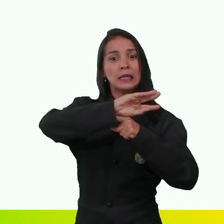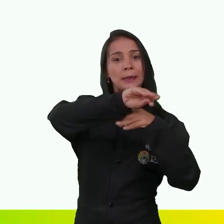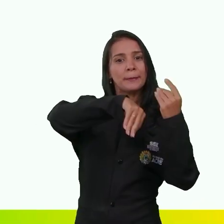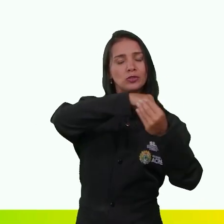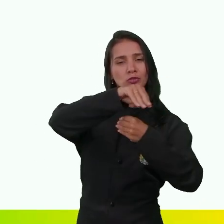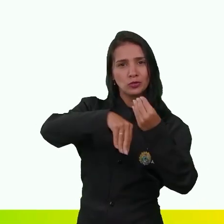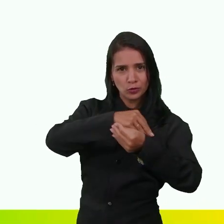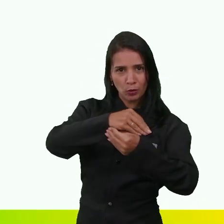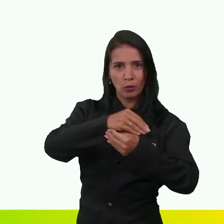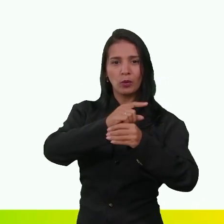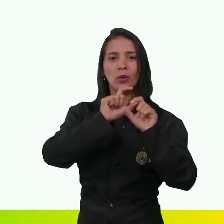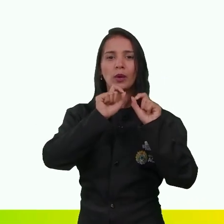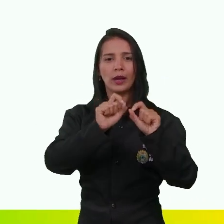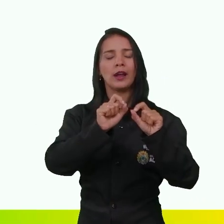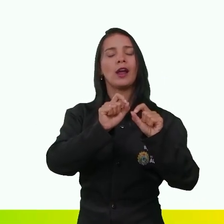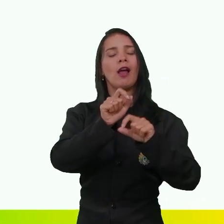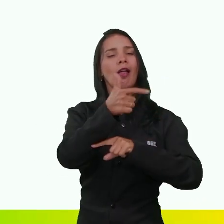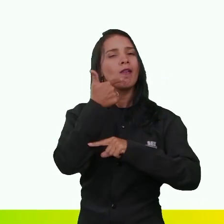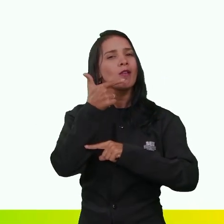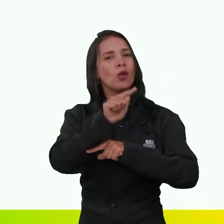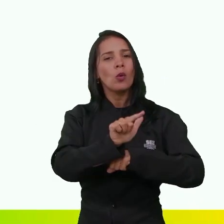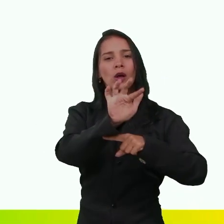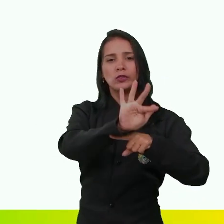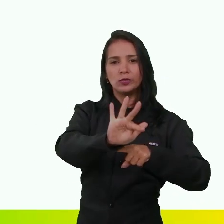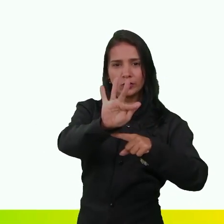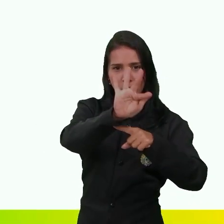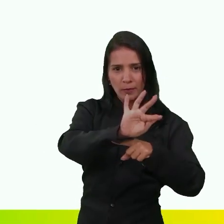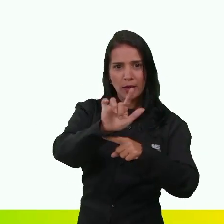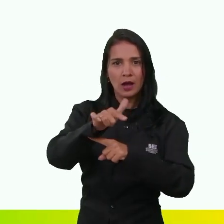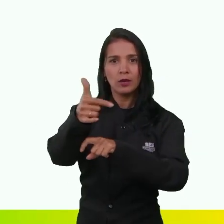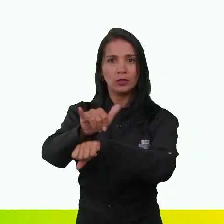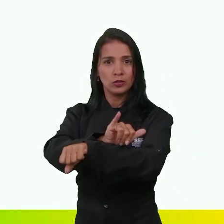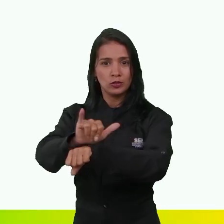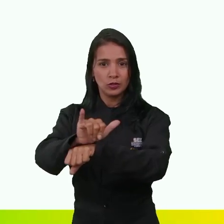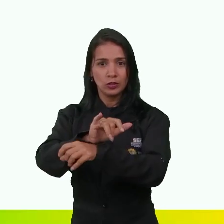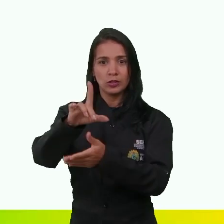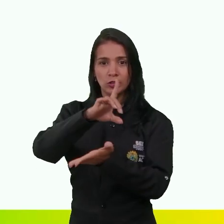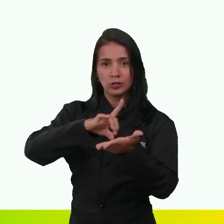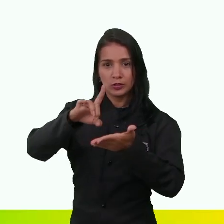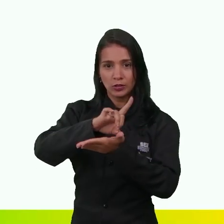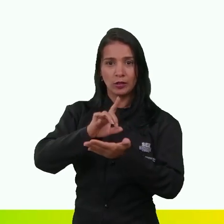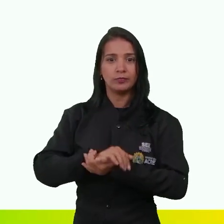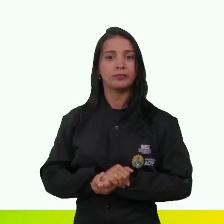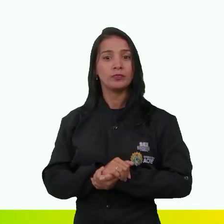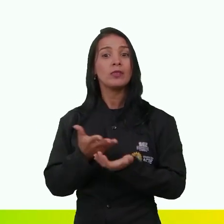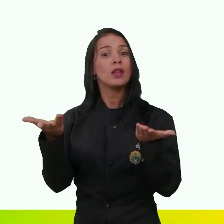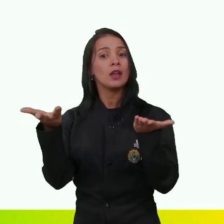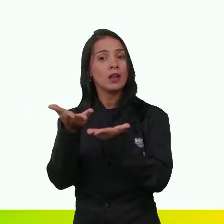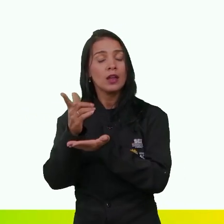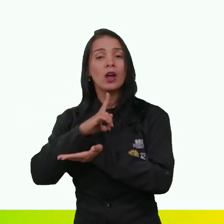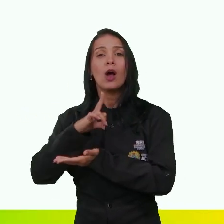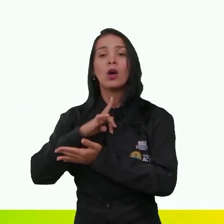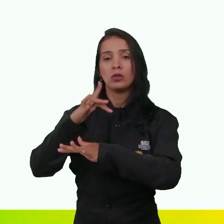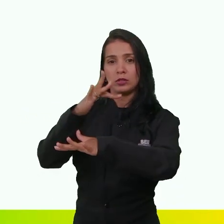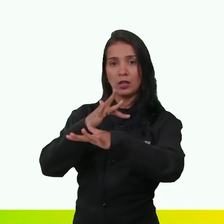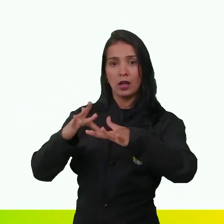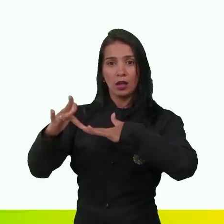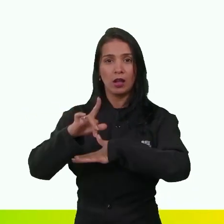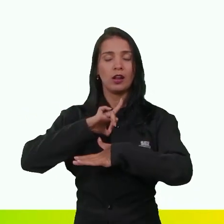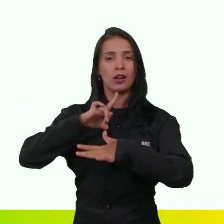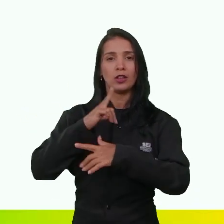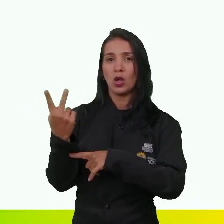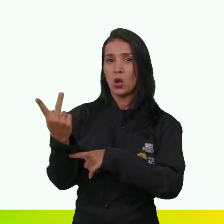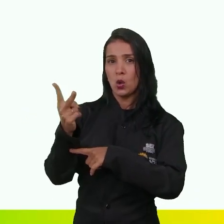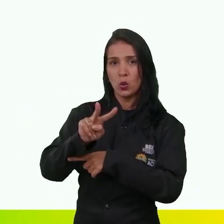mas também com essa mesma linguagem formal e objetiva. Nós temos as redes sociais, que vai ser um quesito tanto informal quanto